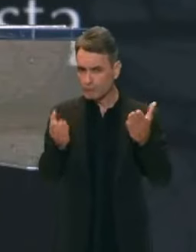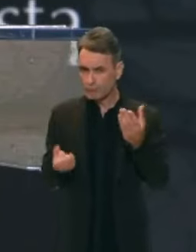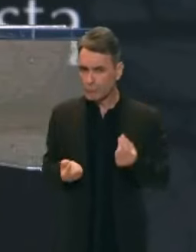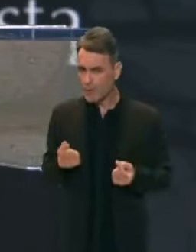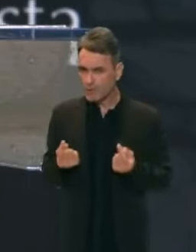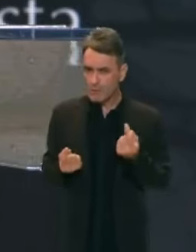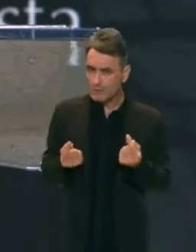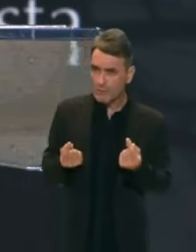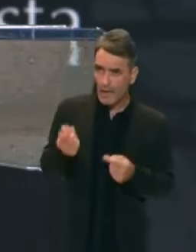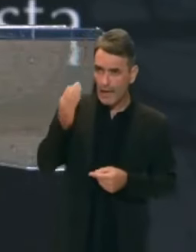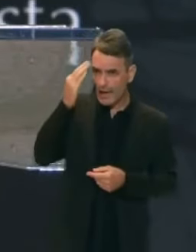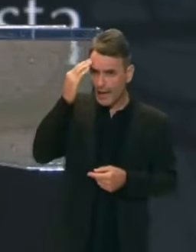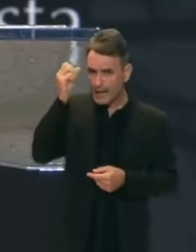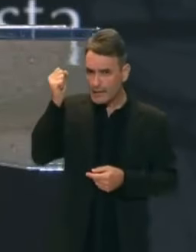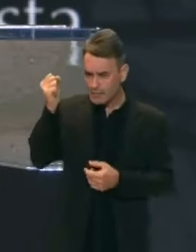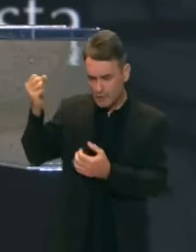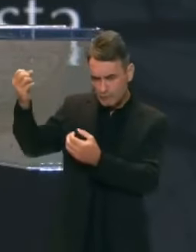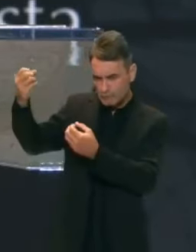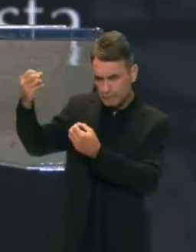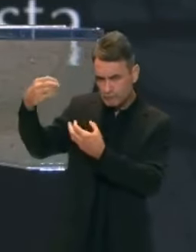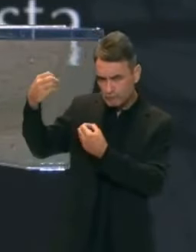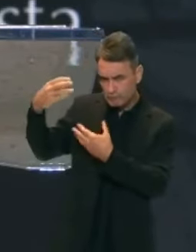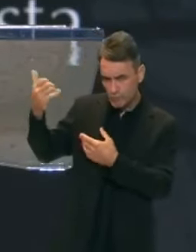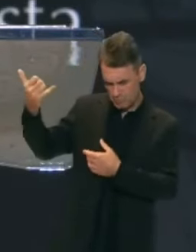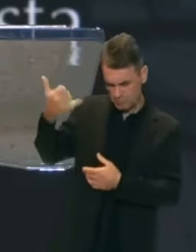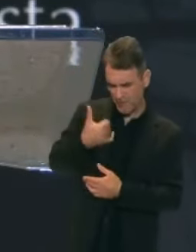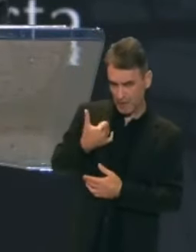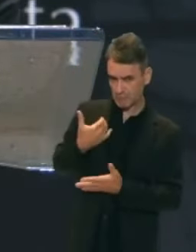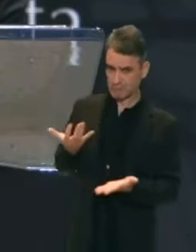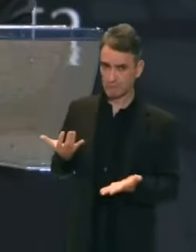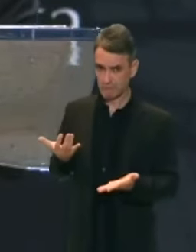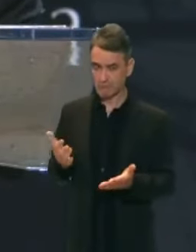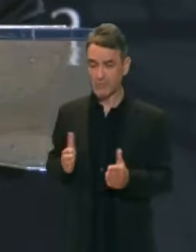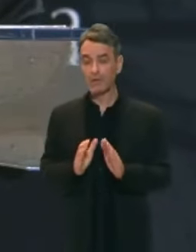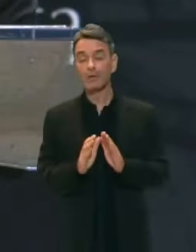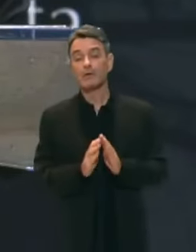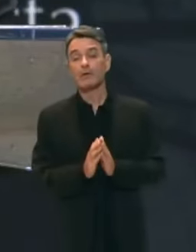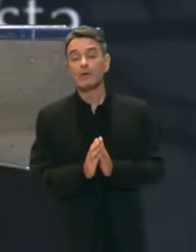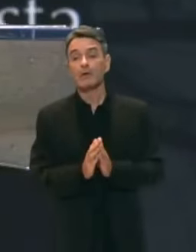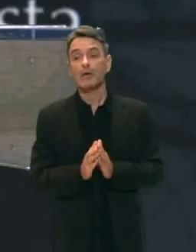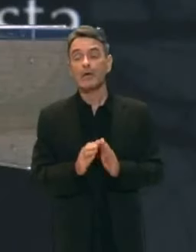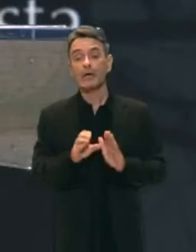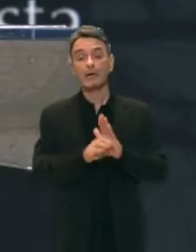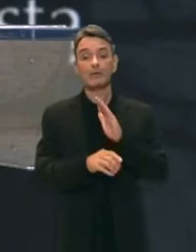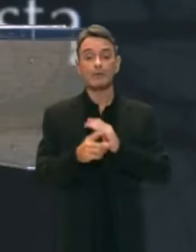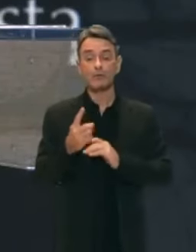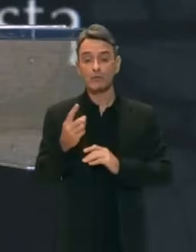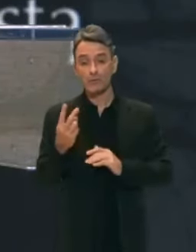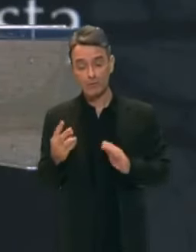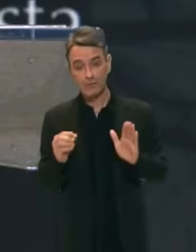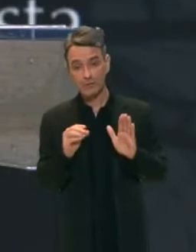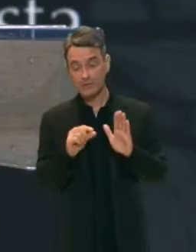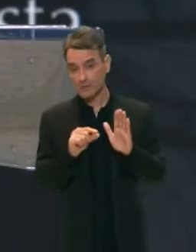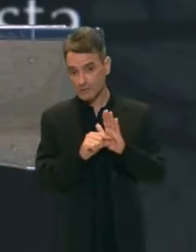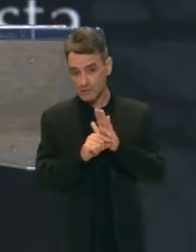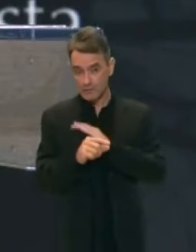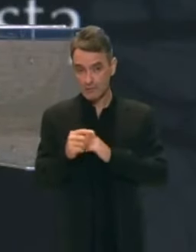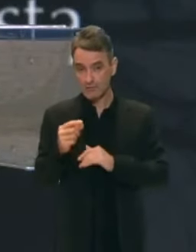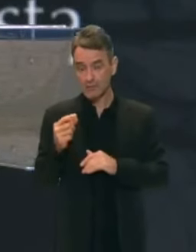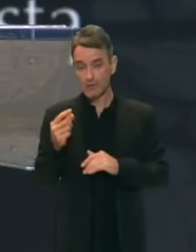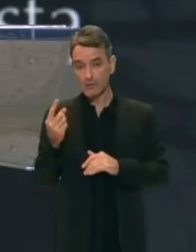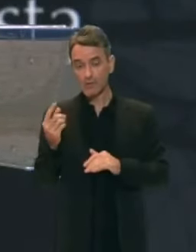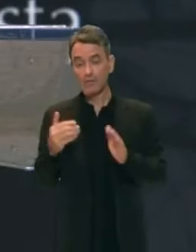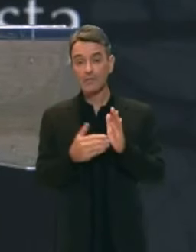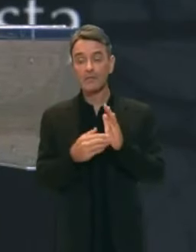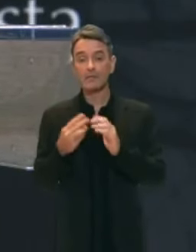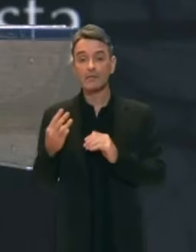sabedoria fala. Vamos ler o texto de Eclesiastes, então, capítulo 12, versículo 1 a 3, versículo 13